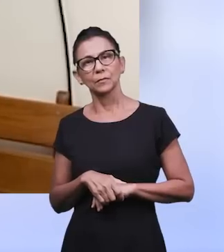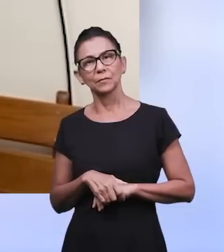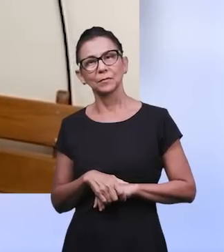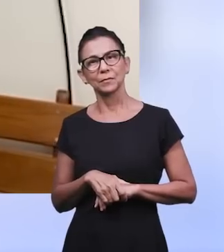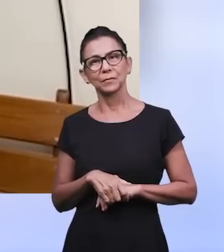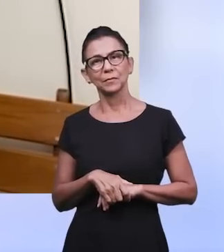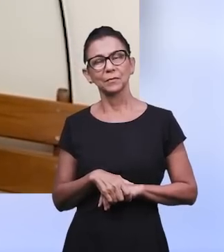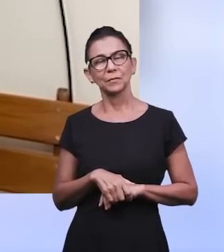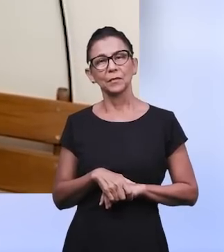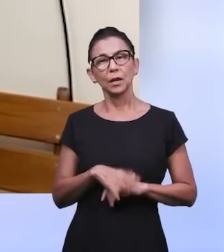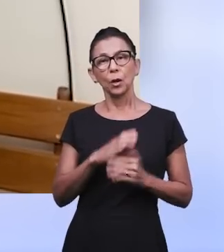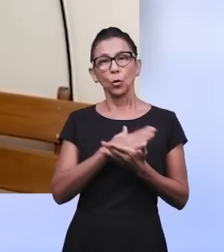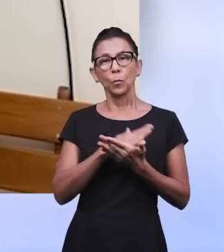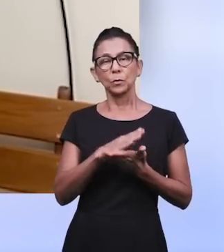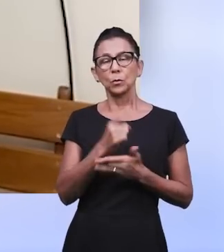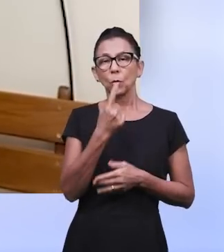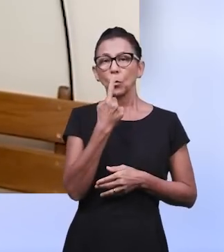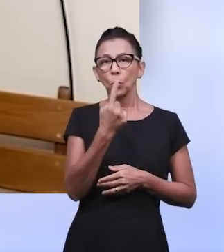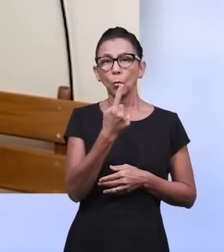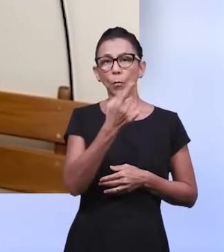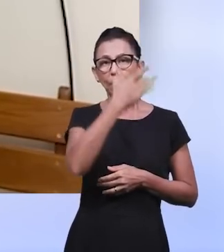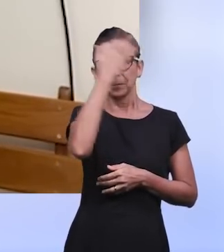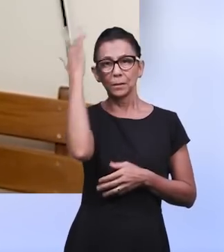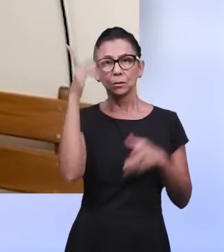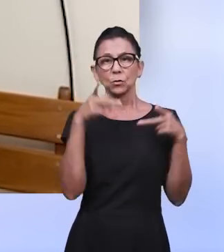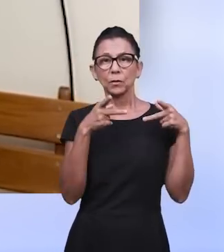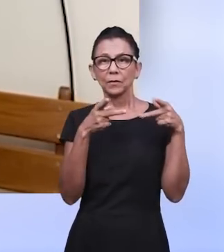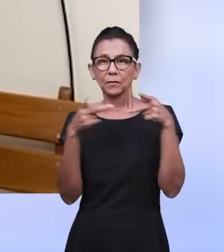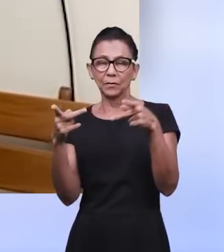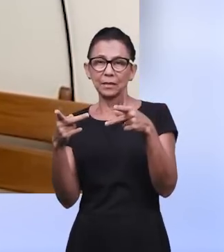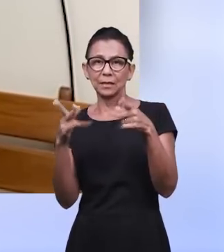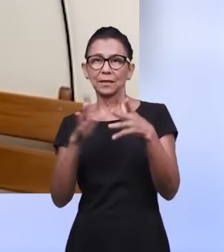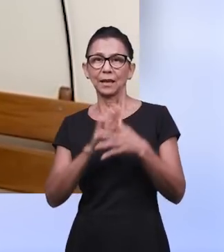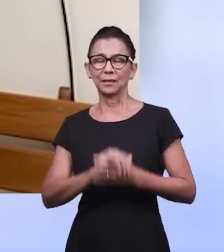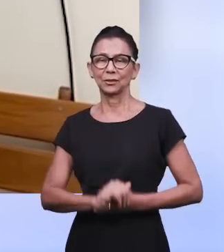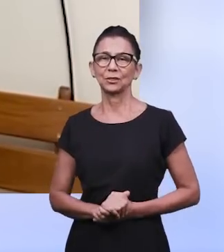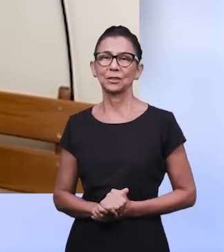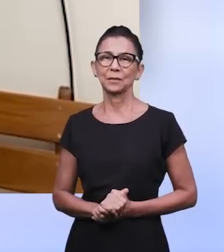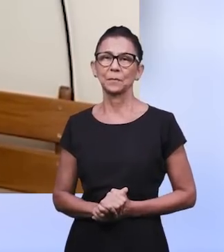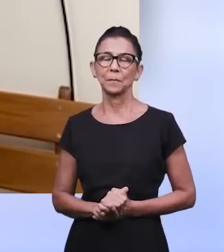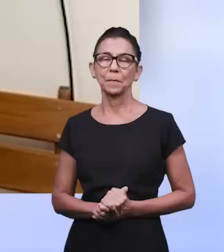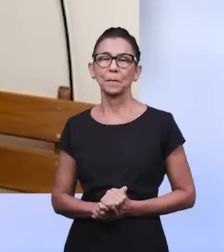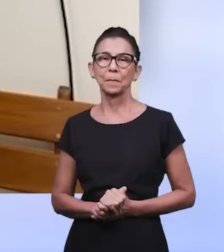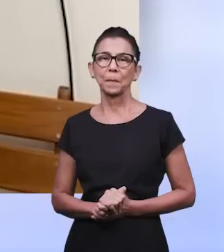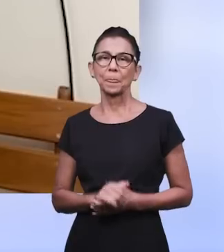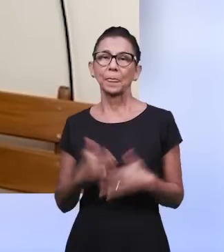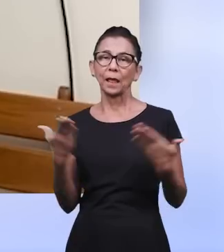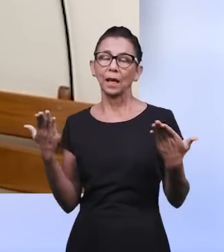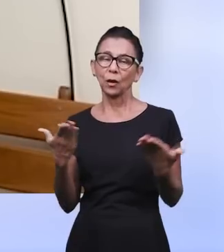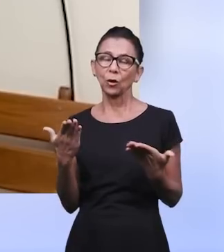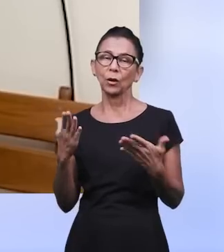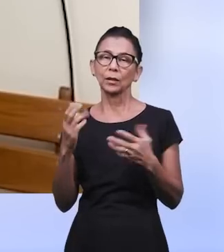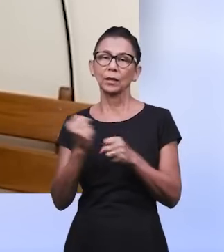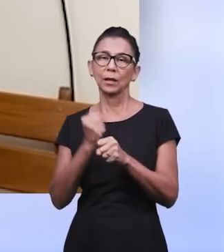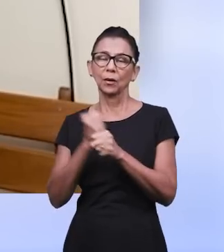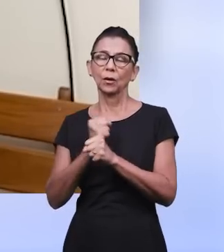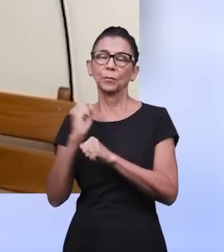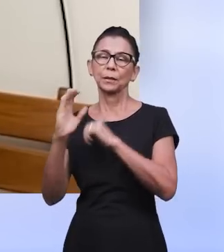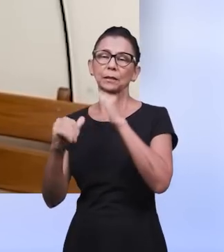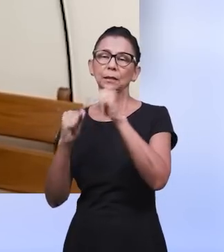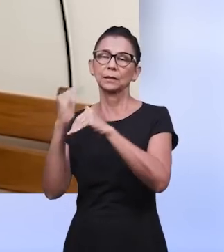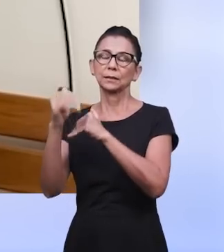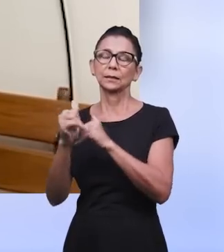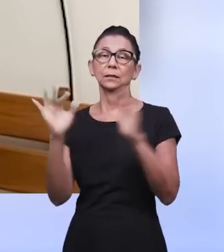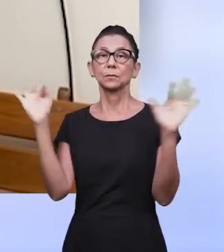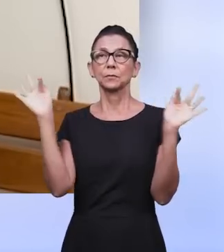visitante e hoje nós temos 6 que irão descer as águas nos próximos dias. Então nós estamos muito felizes